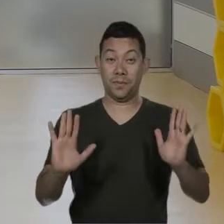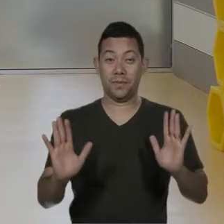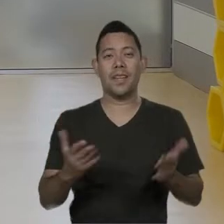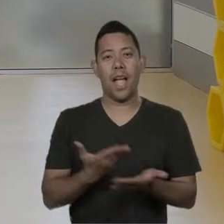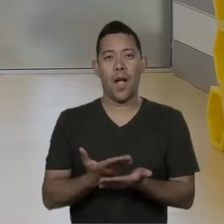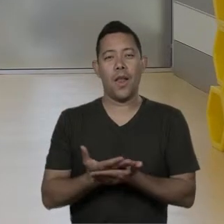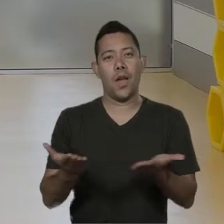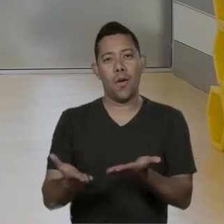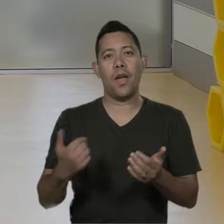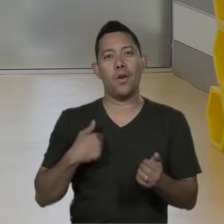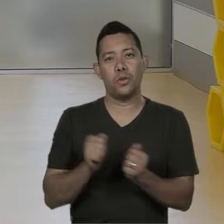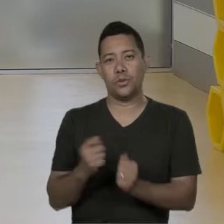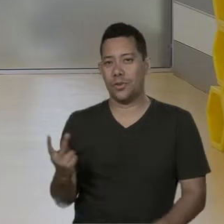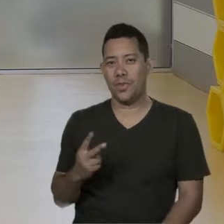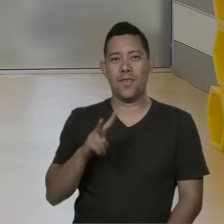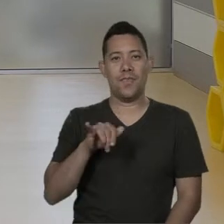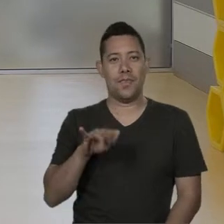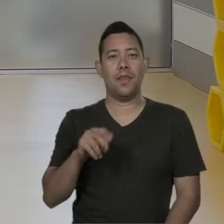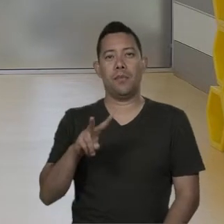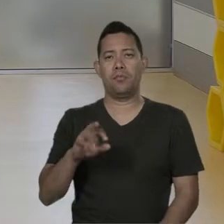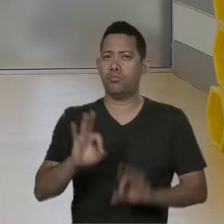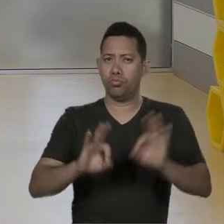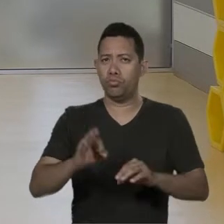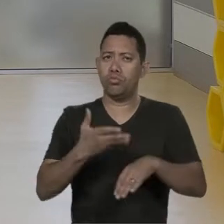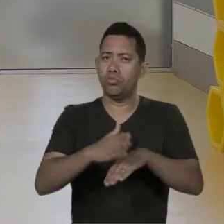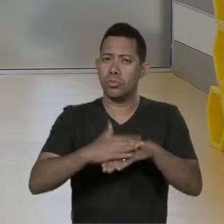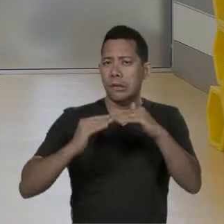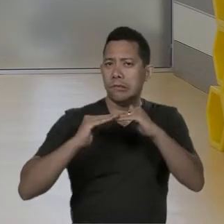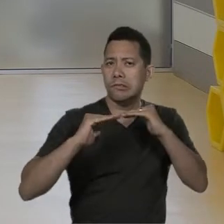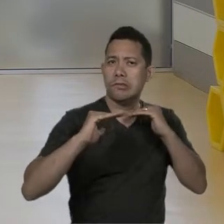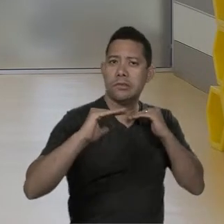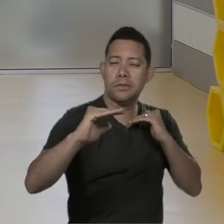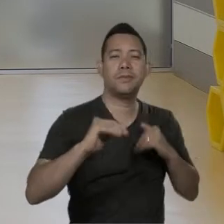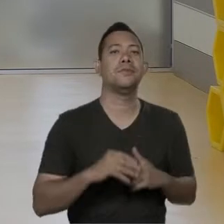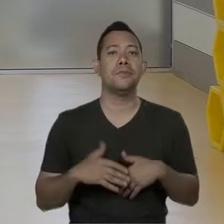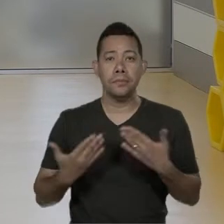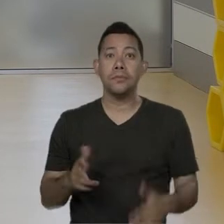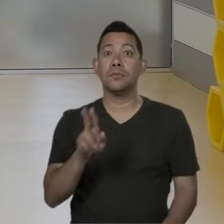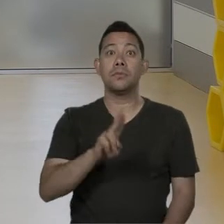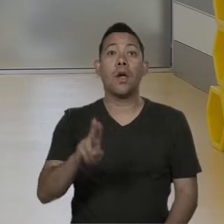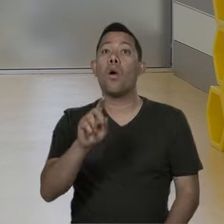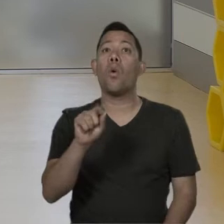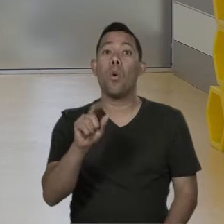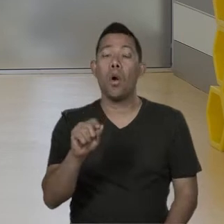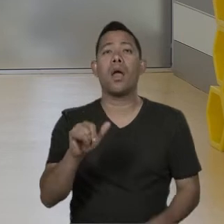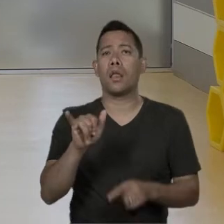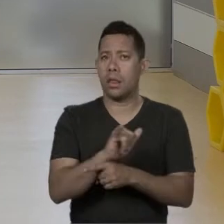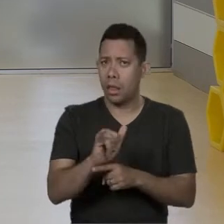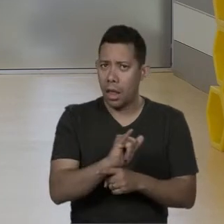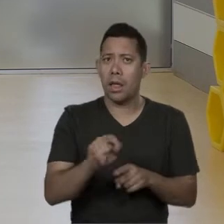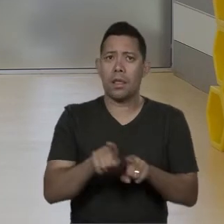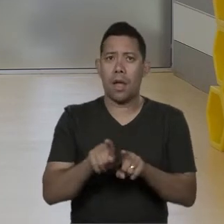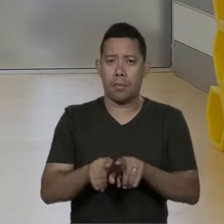Olá! Na aula de hoje, eu e a Vivi preparamos um treino contínuo para você. Nós usaremos variações de técnicas